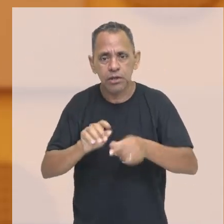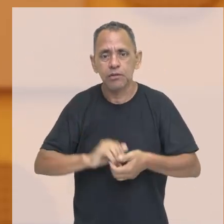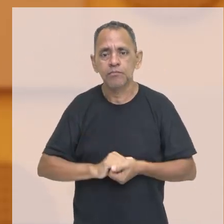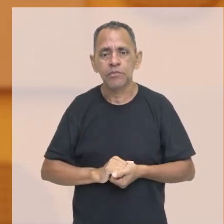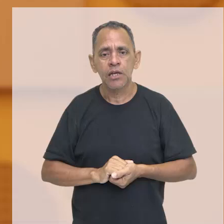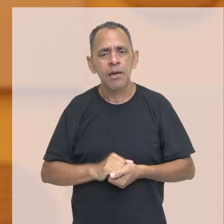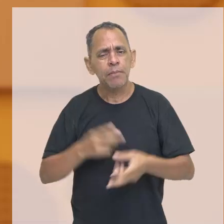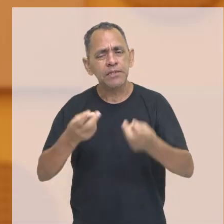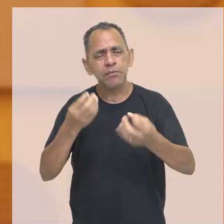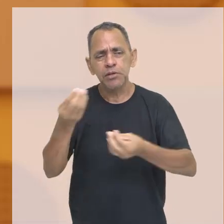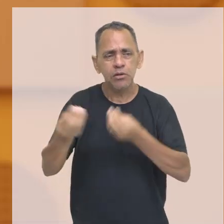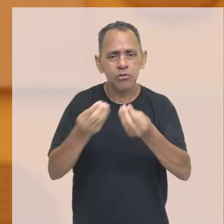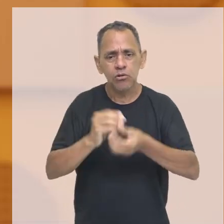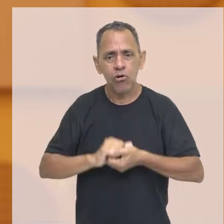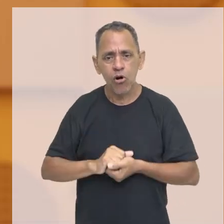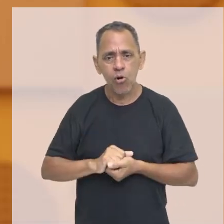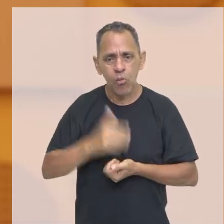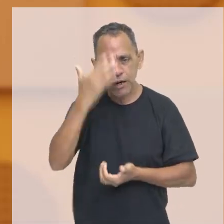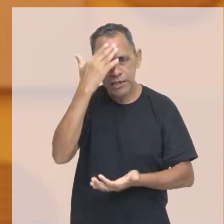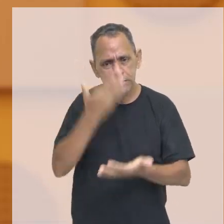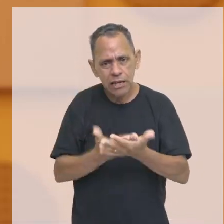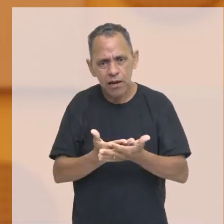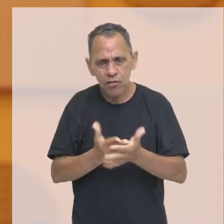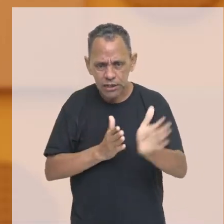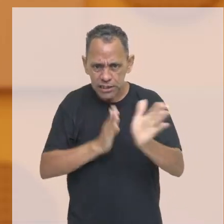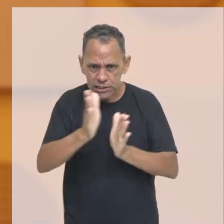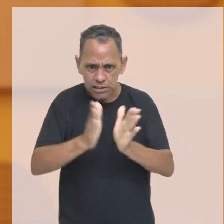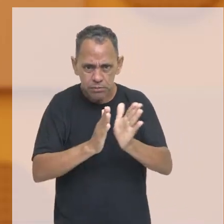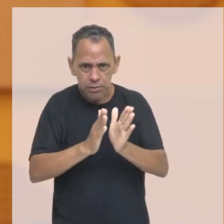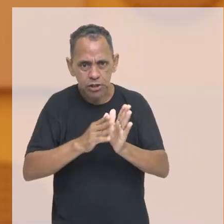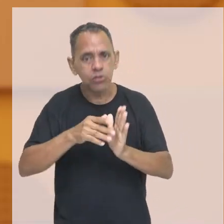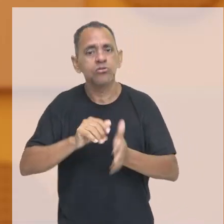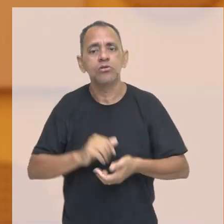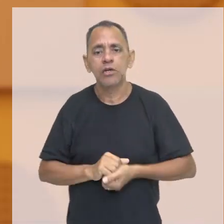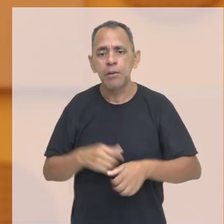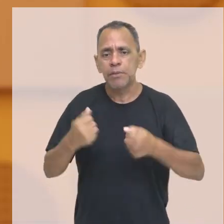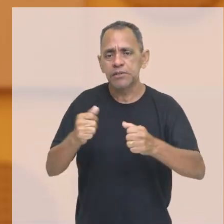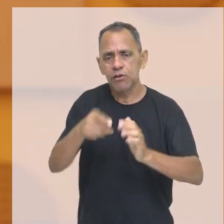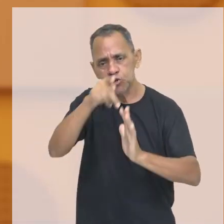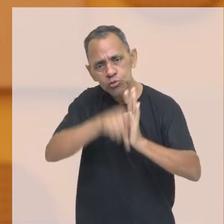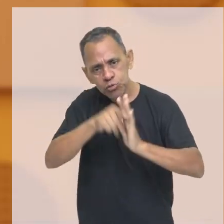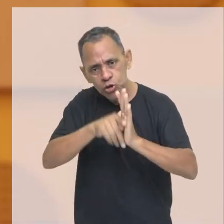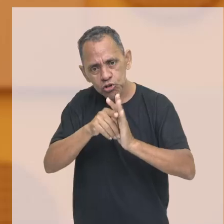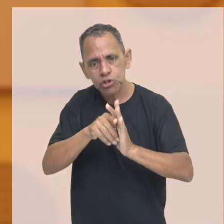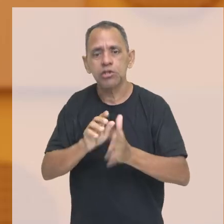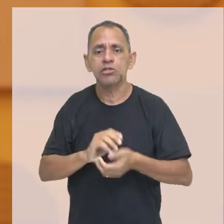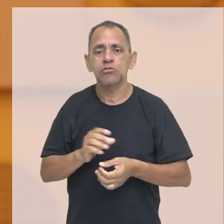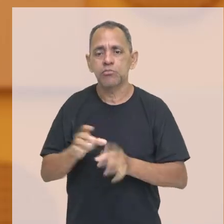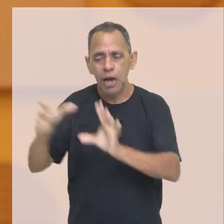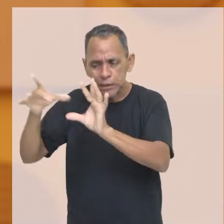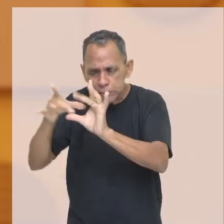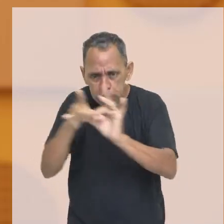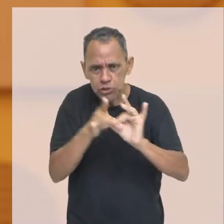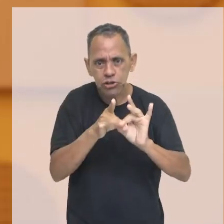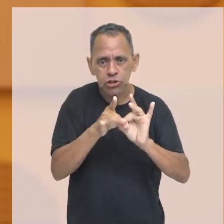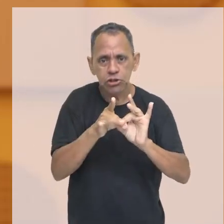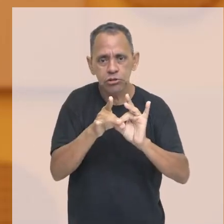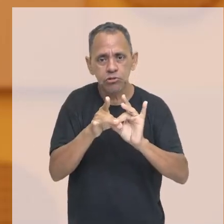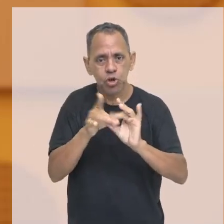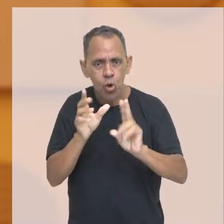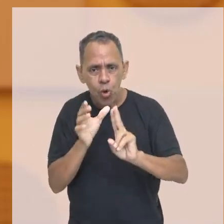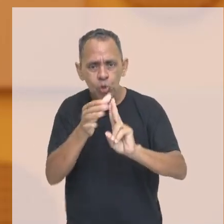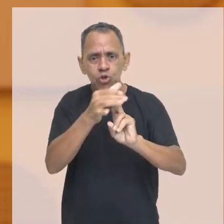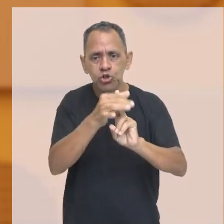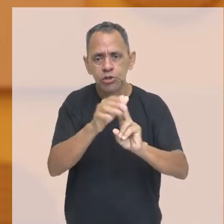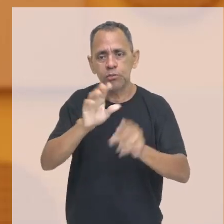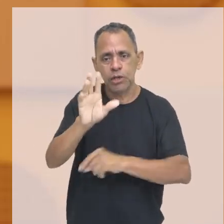viam a Amazônia como um vazio demográfico, precisa de modernidade, então nada melhor do que um projeto para integrar a região ao restante do